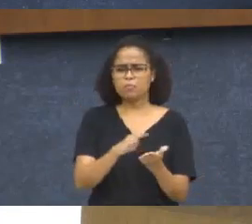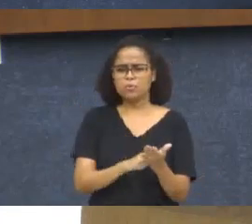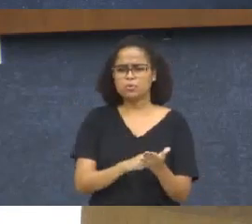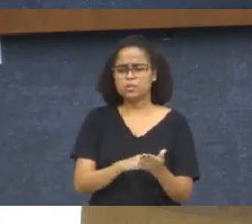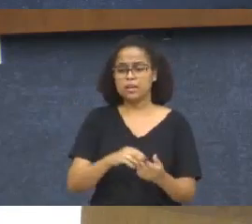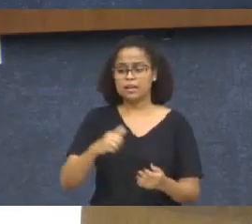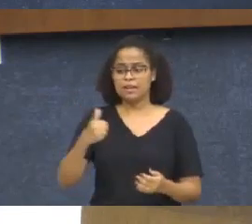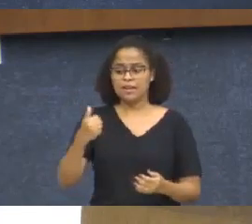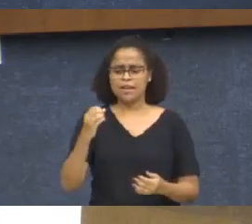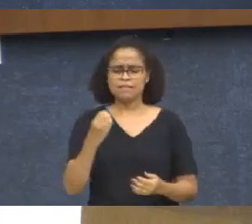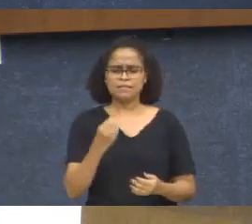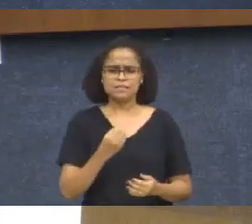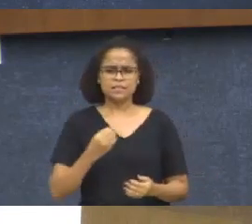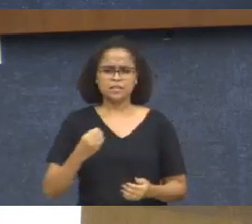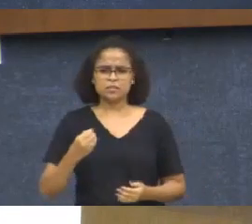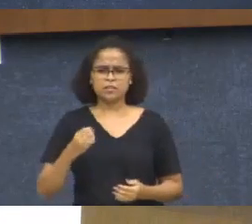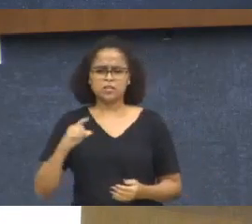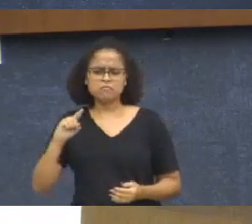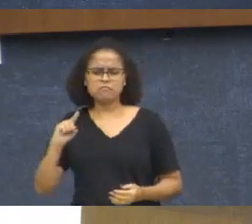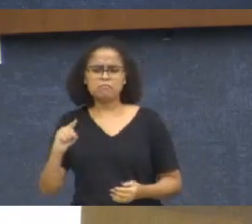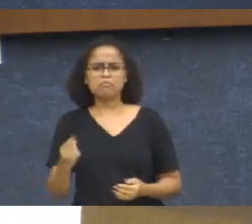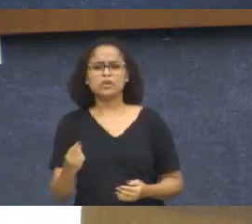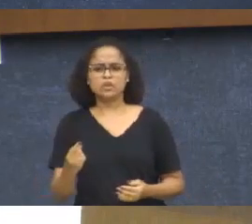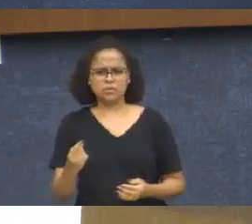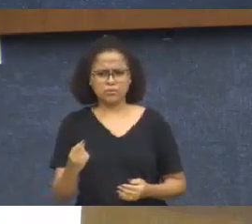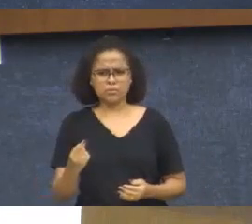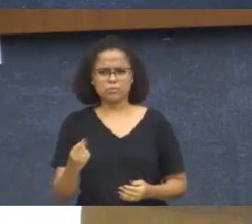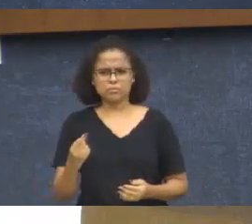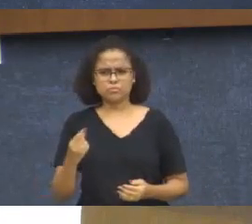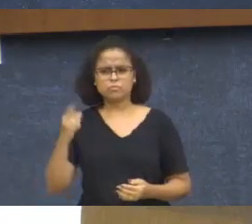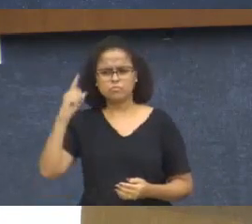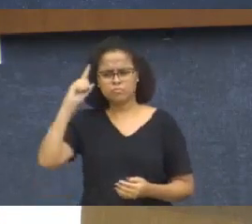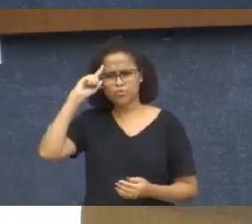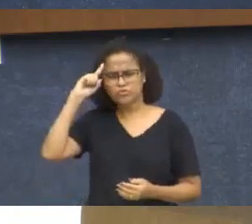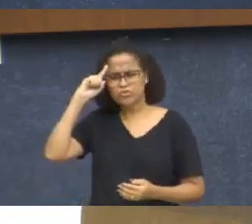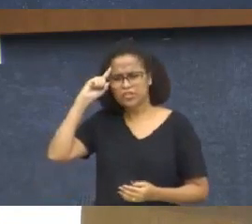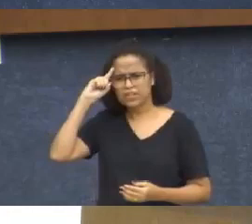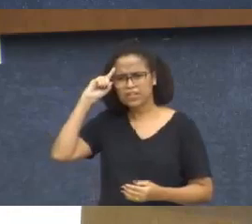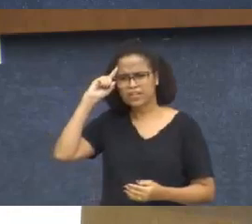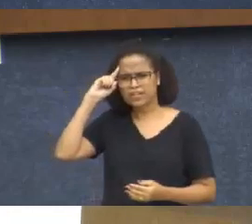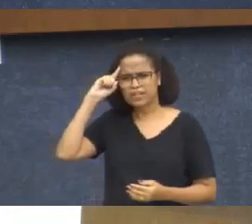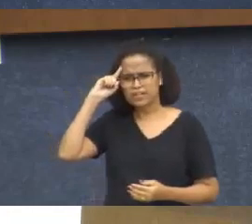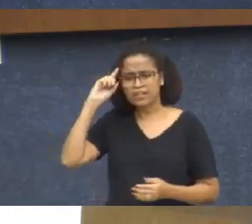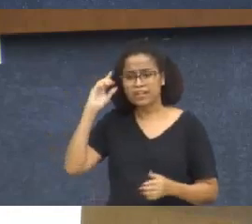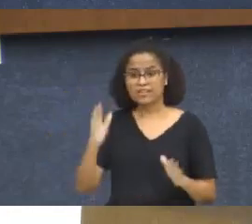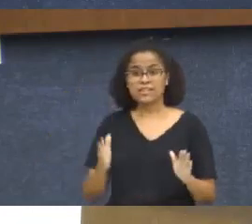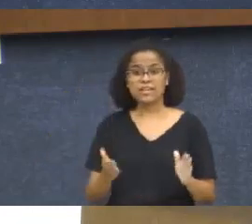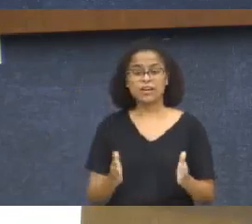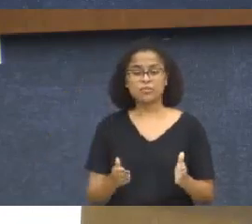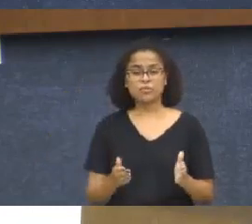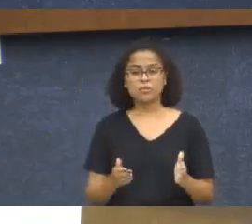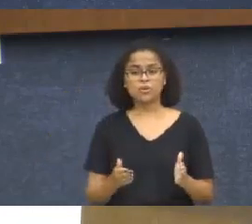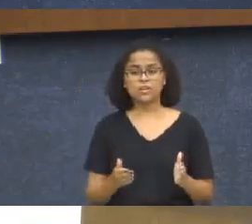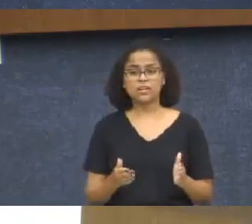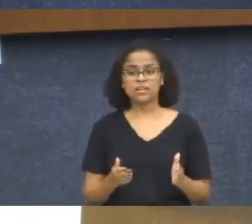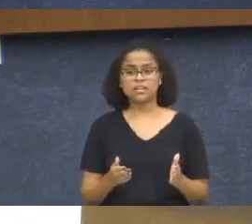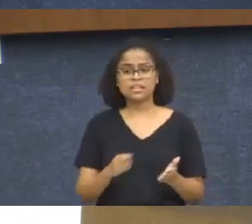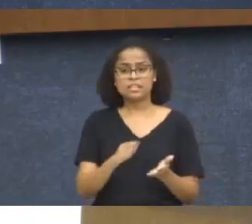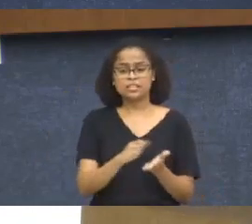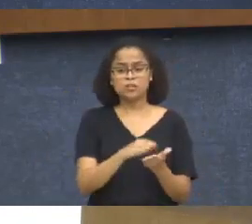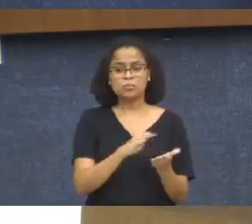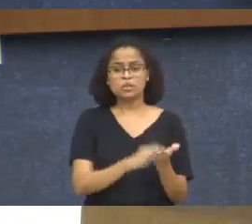dia. Nada de pagamento. E agora, para vocês terem uma ideia, nós estamos com a multa de mais